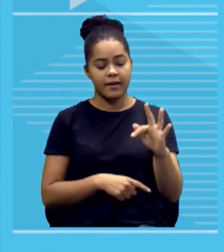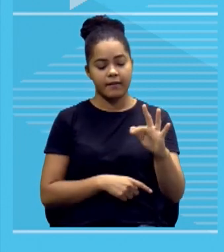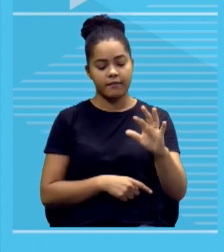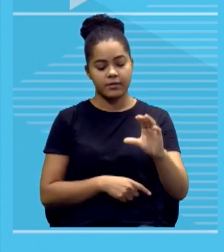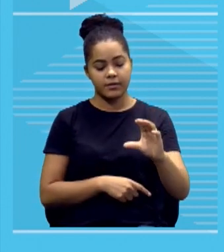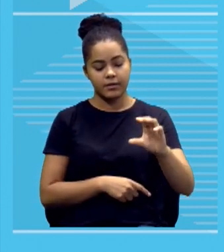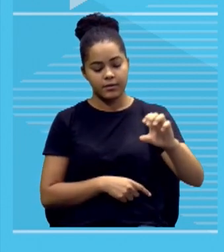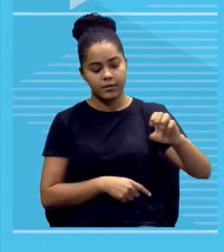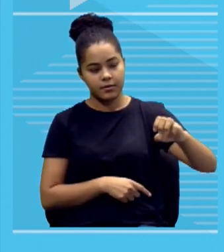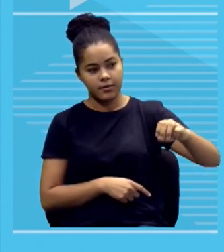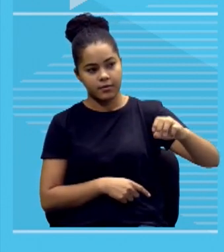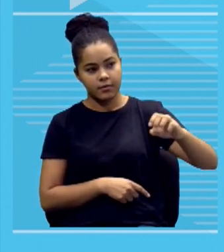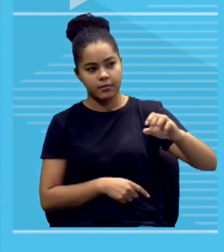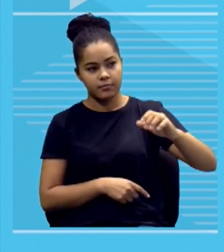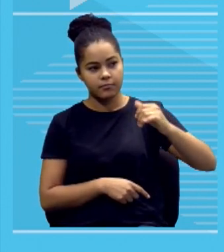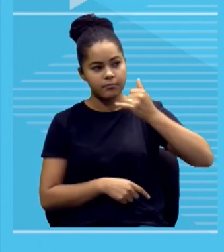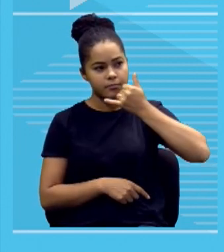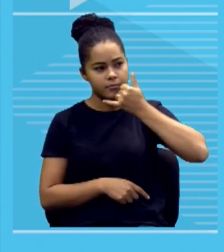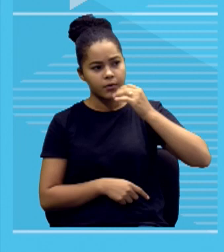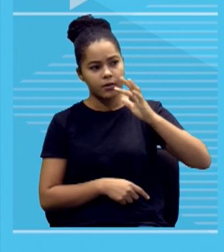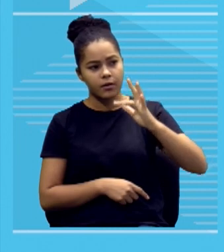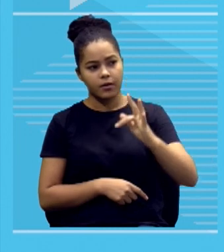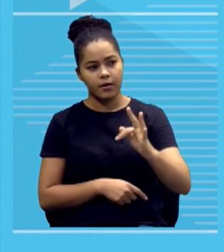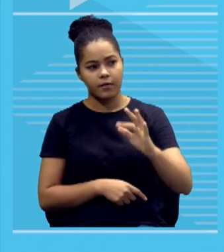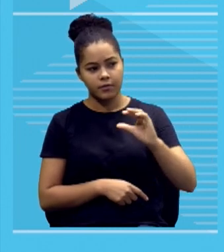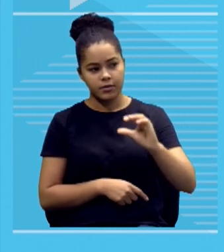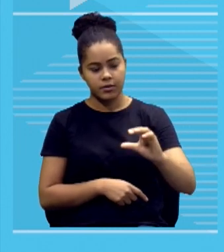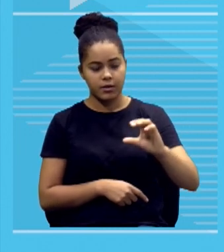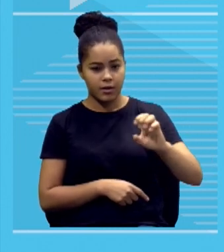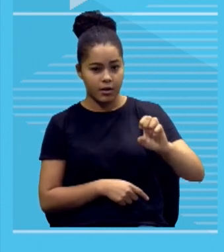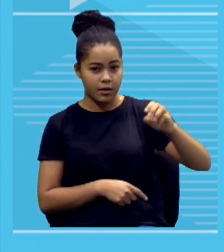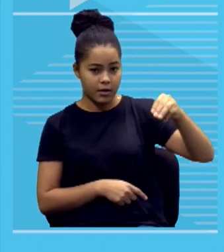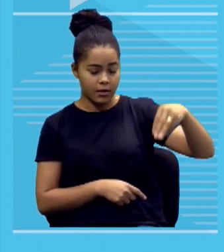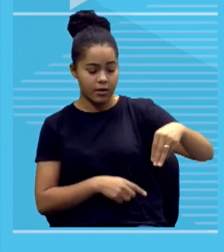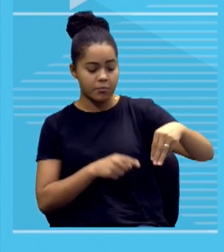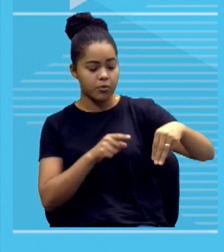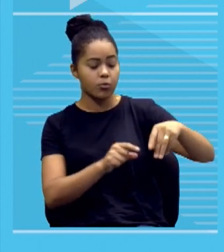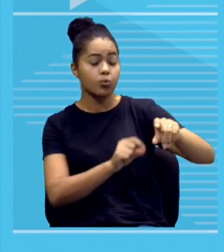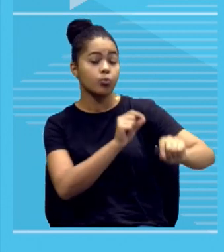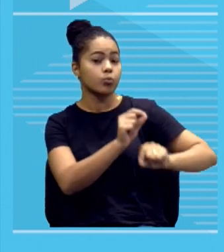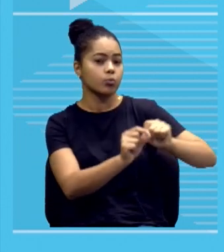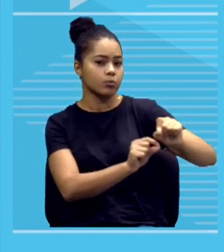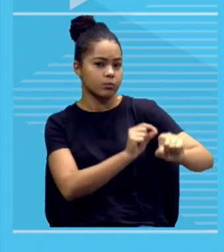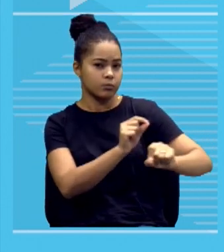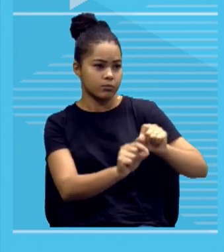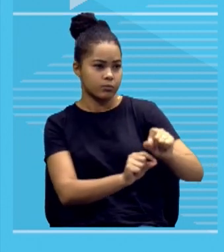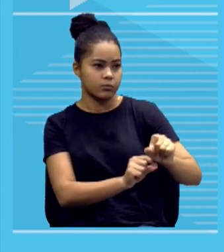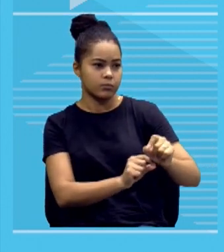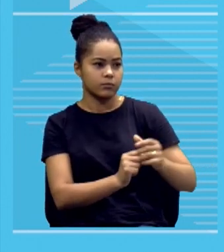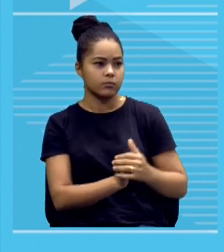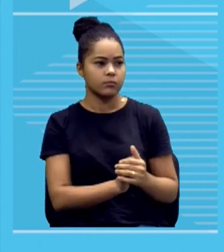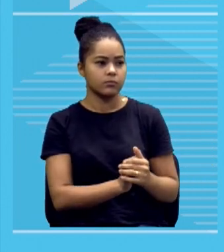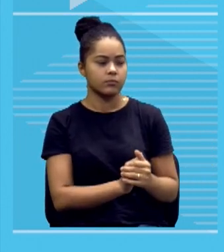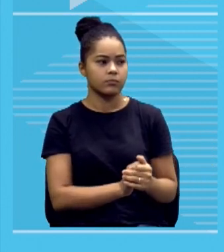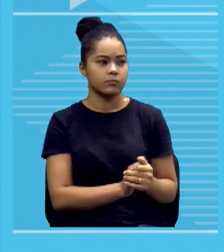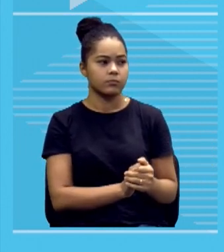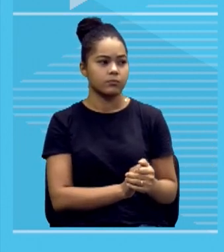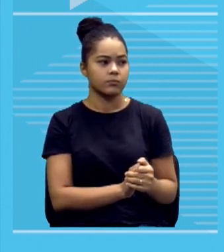FCM, CEM, né? A F100, ela seria a